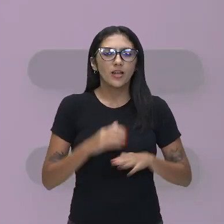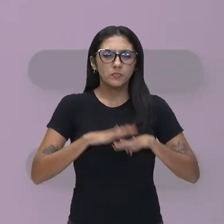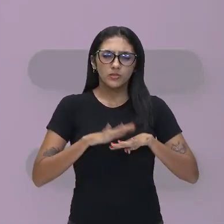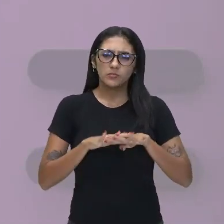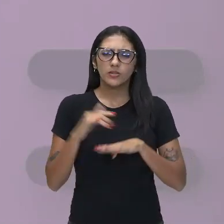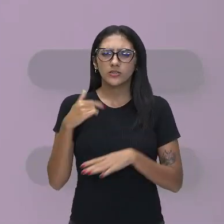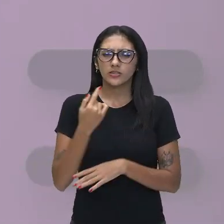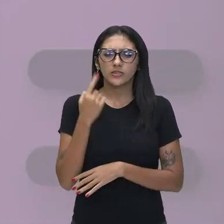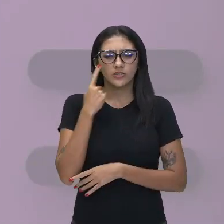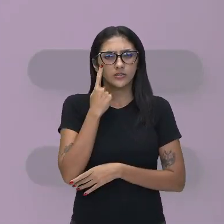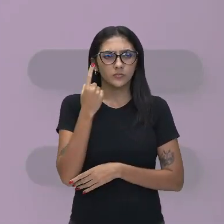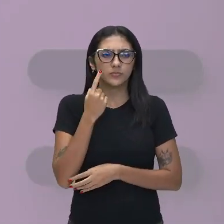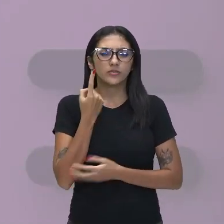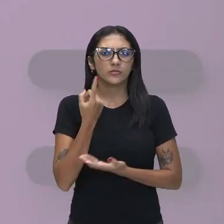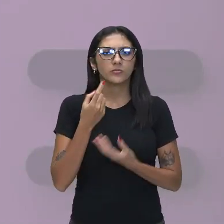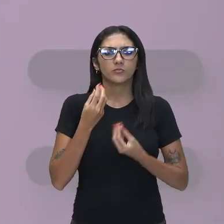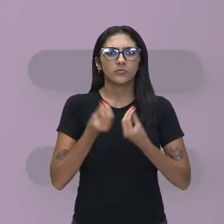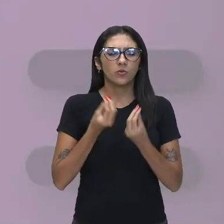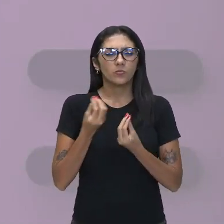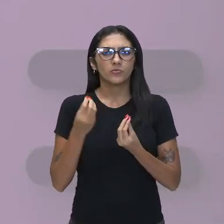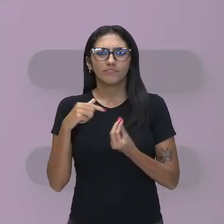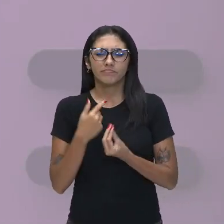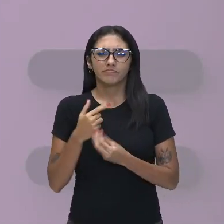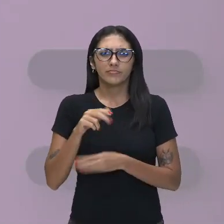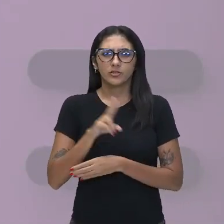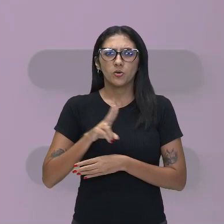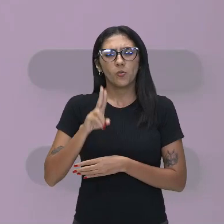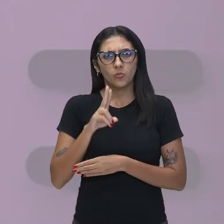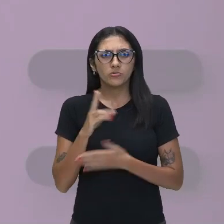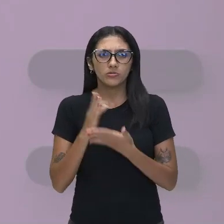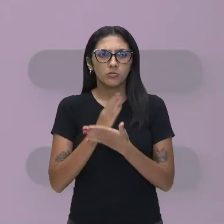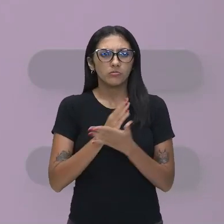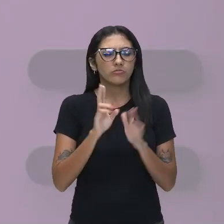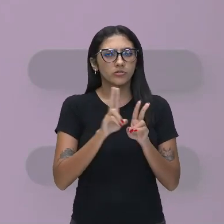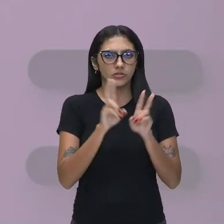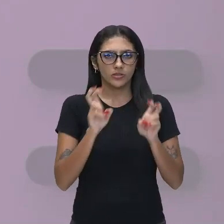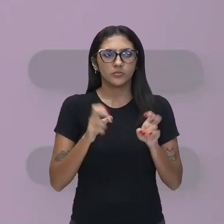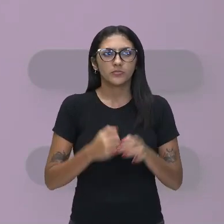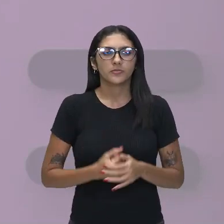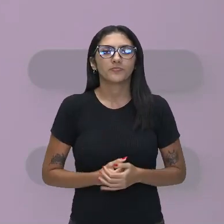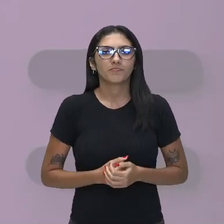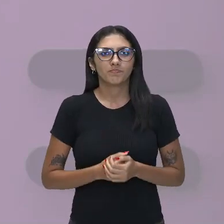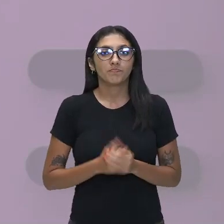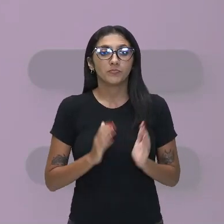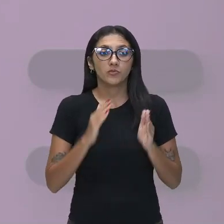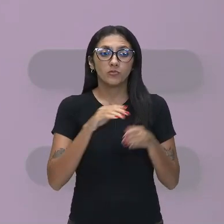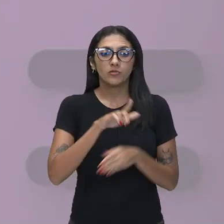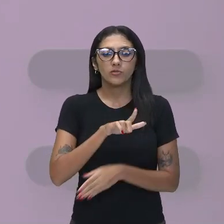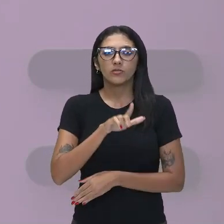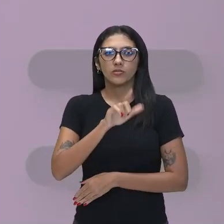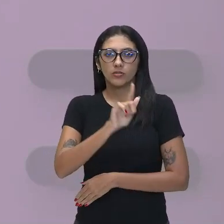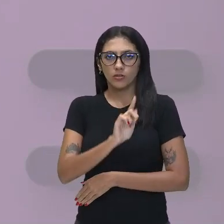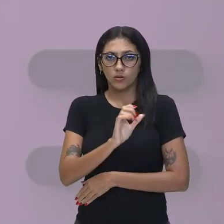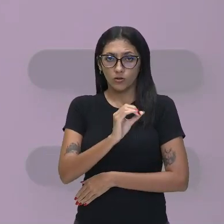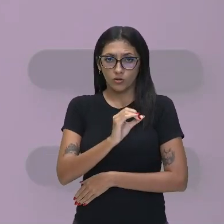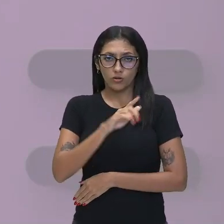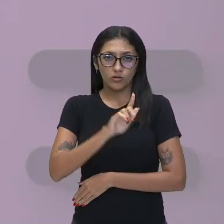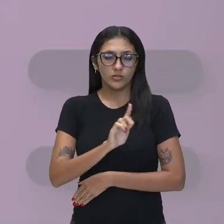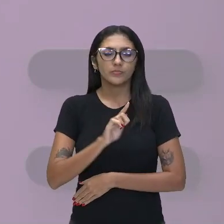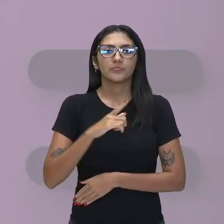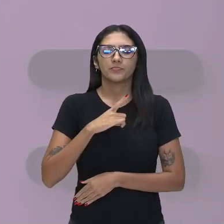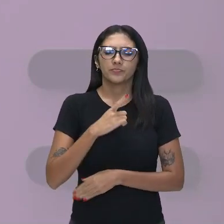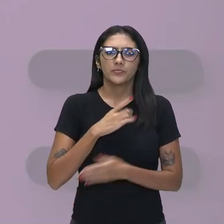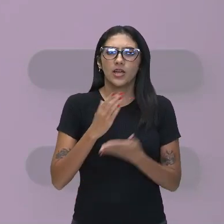em que a gente irá utilizar aquele determinado assunto. No caso específico dos logaritmos, tá? Existem